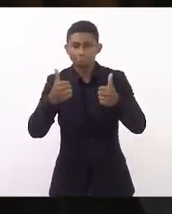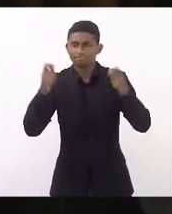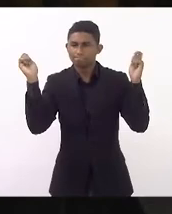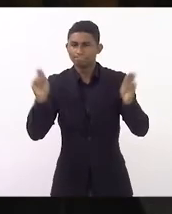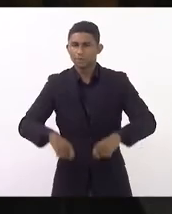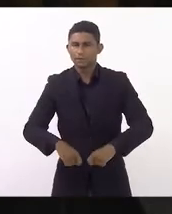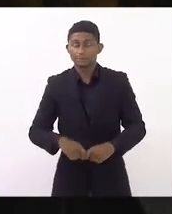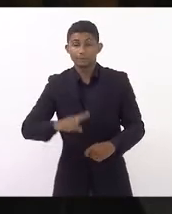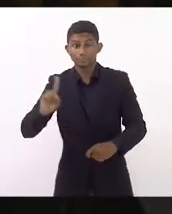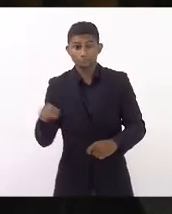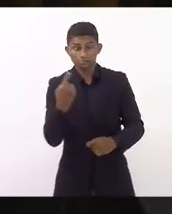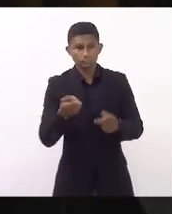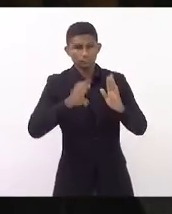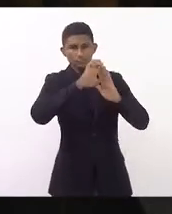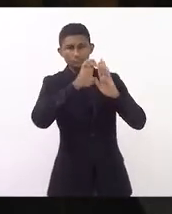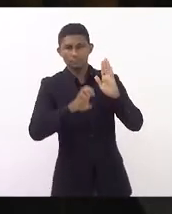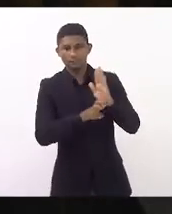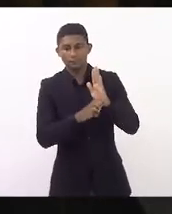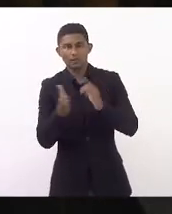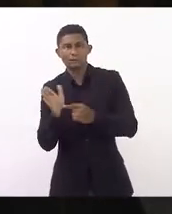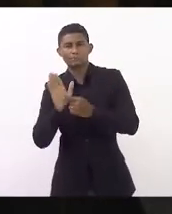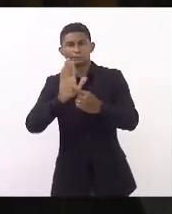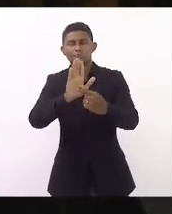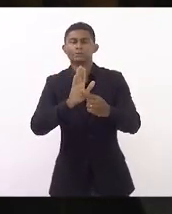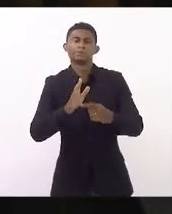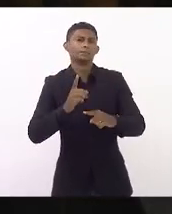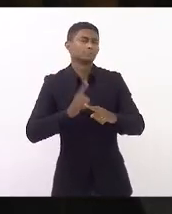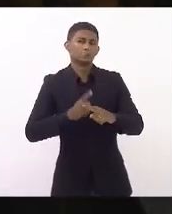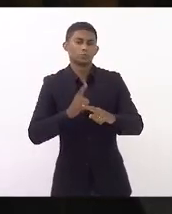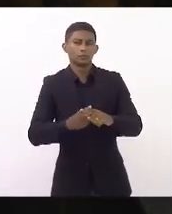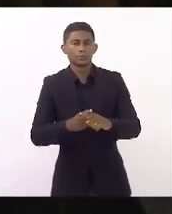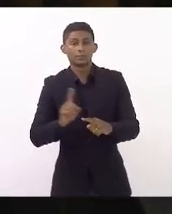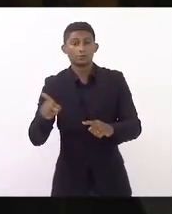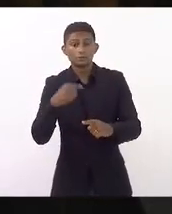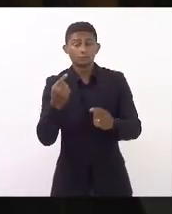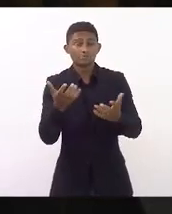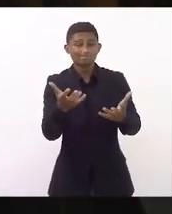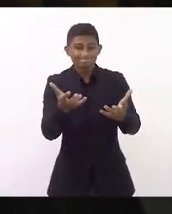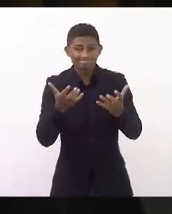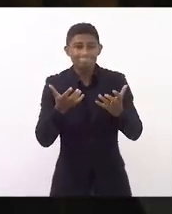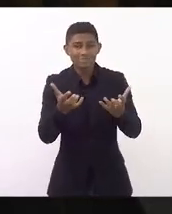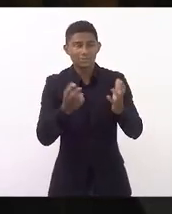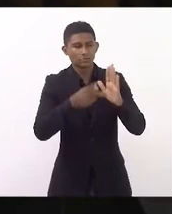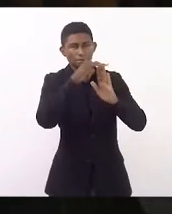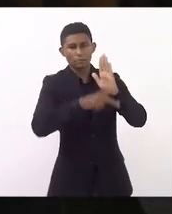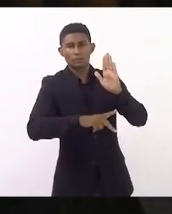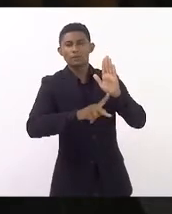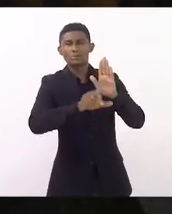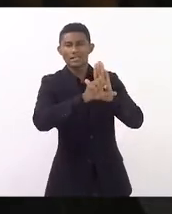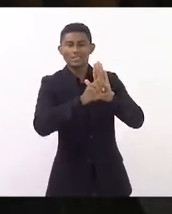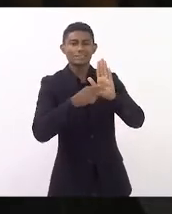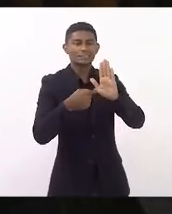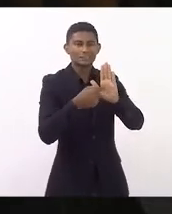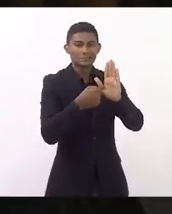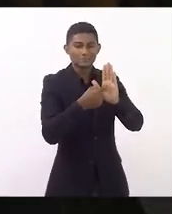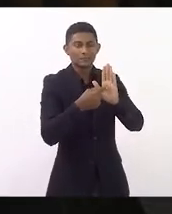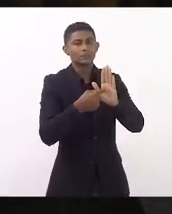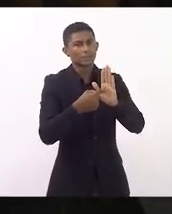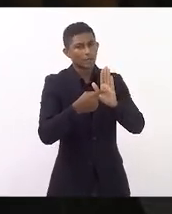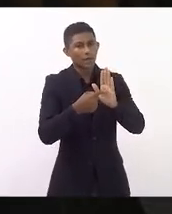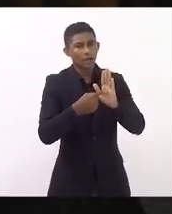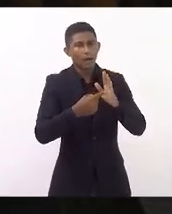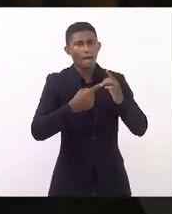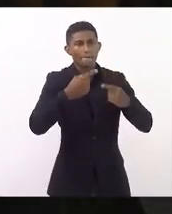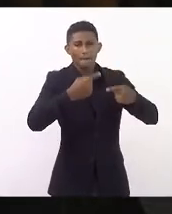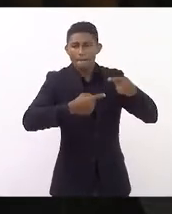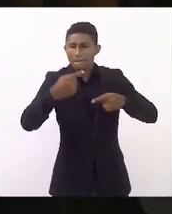algumas emendas que vão no sentido de tentar abrir o escopo do projeto para alguns debates que a gente tem